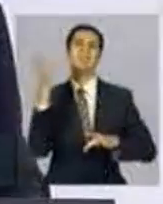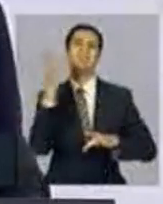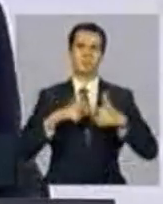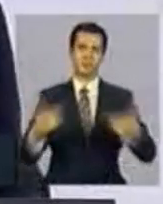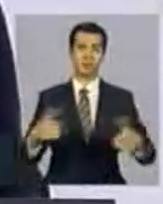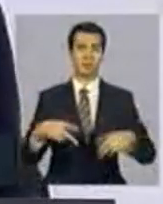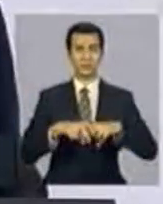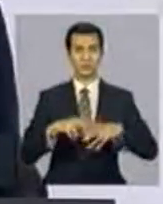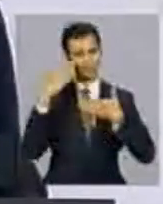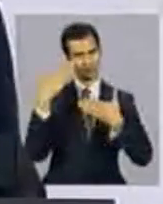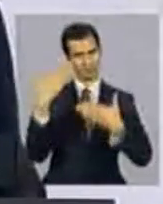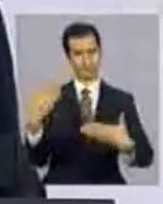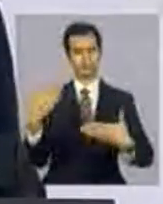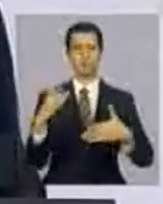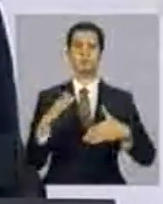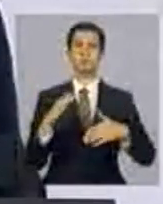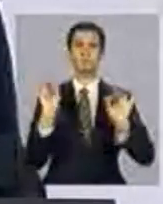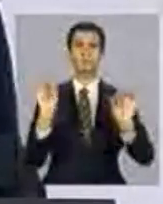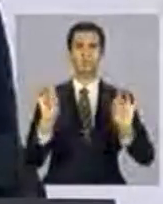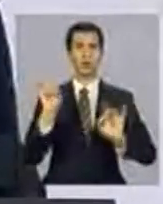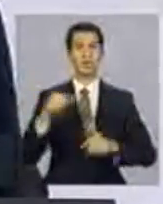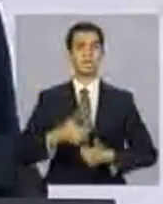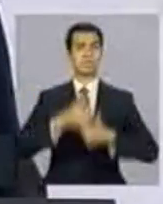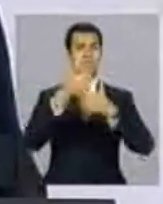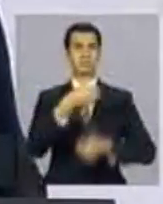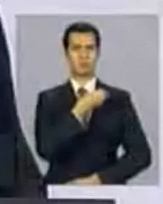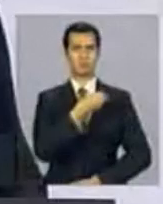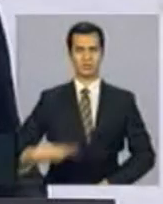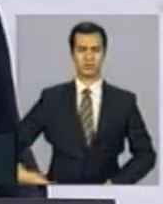eu agradeço de forma especial a liderança dos ministros,